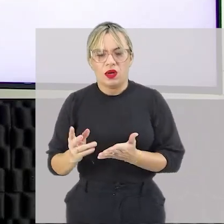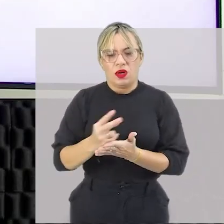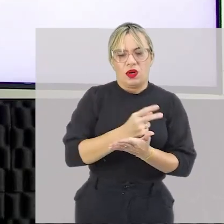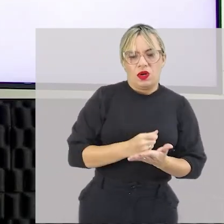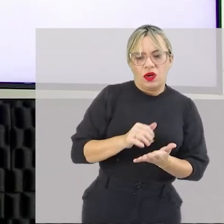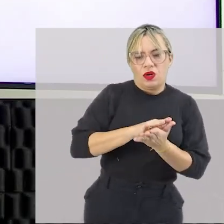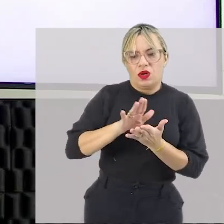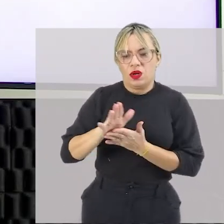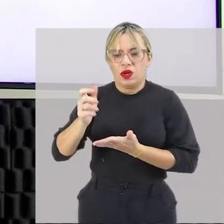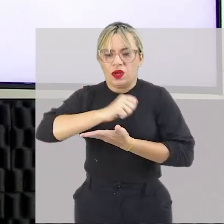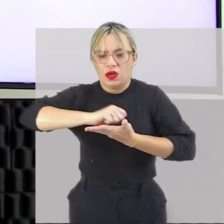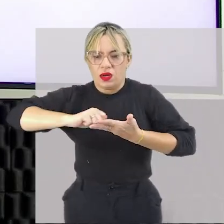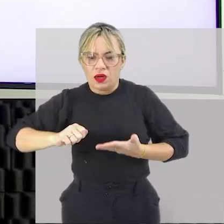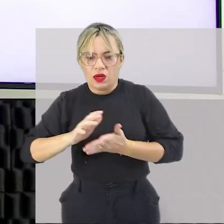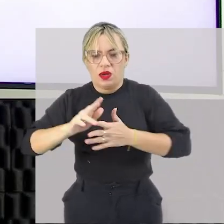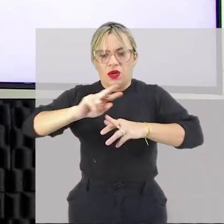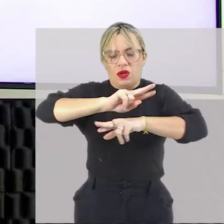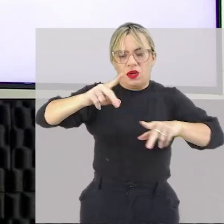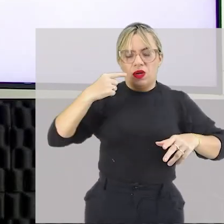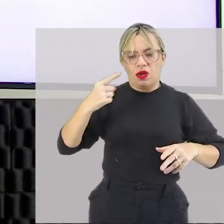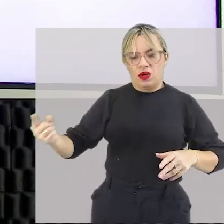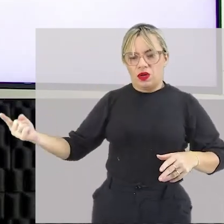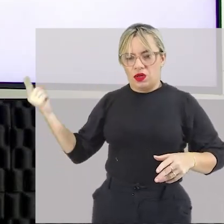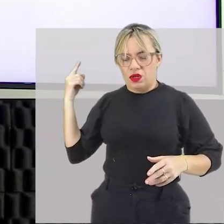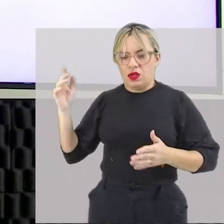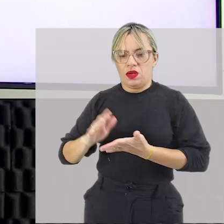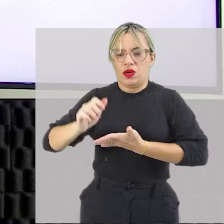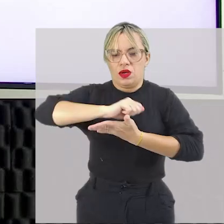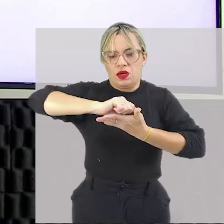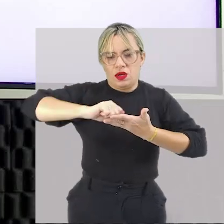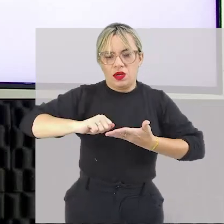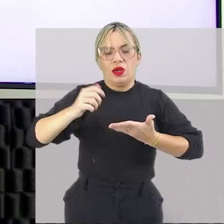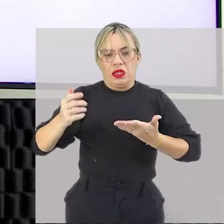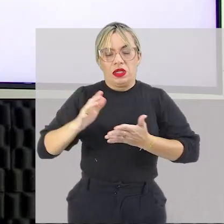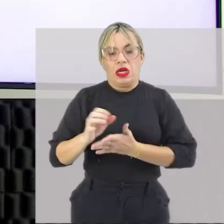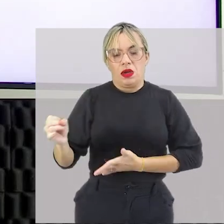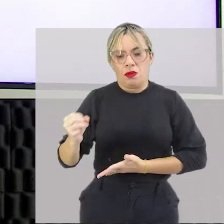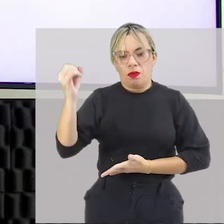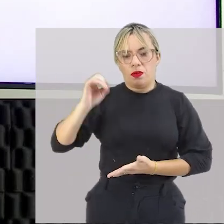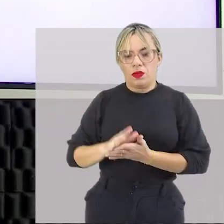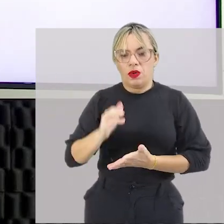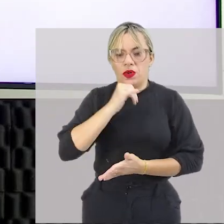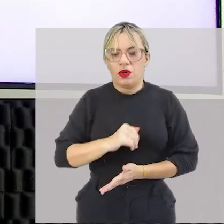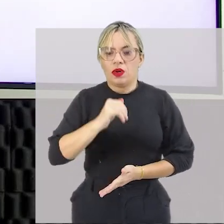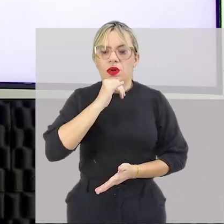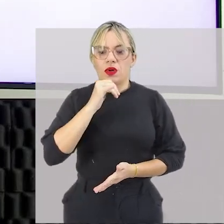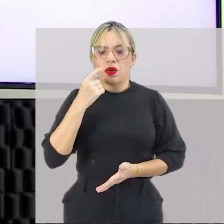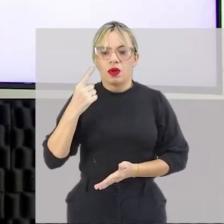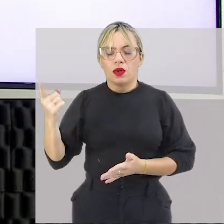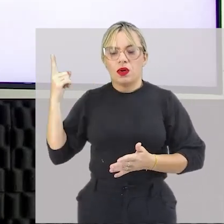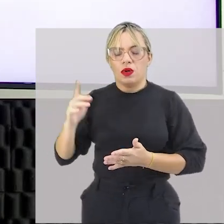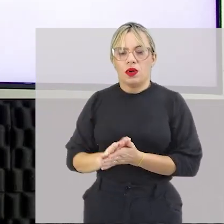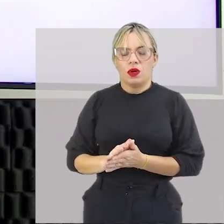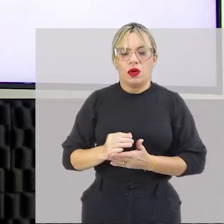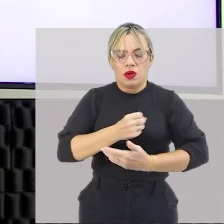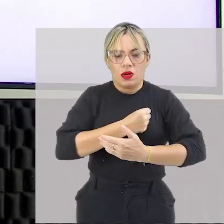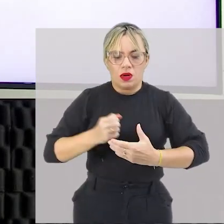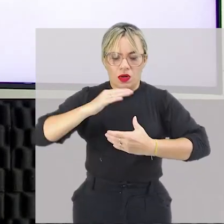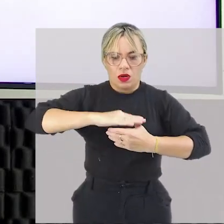várias formas. Então você grifa povos africanos e grifa a escrita. Exemplo disso são as tampas de